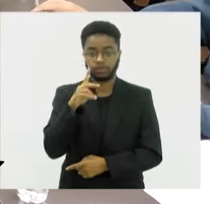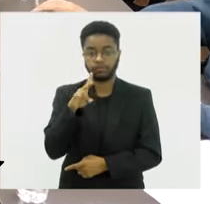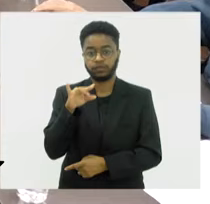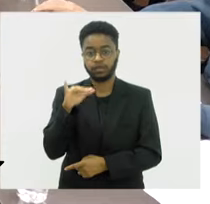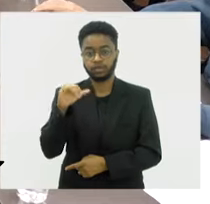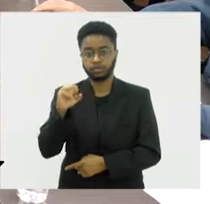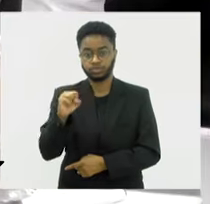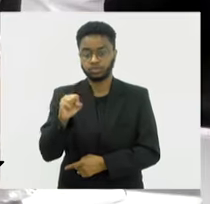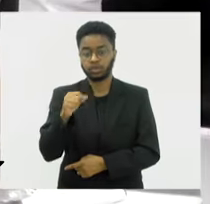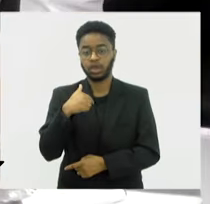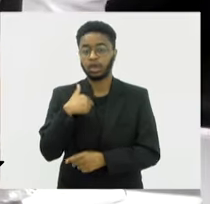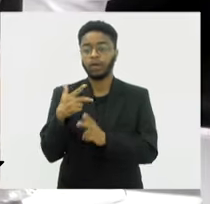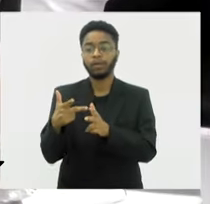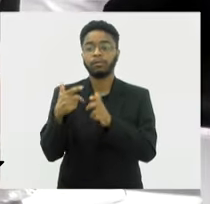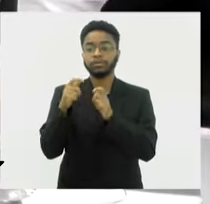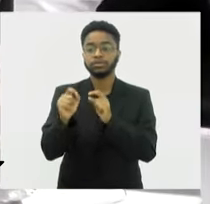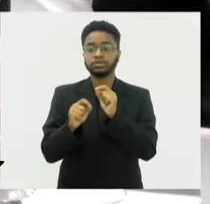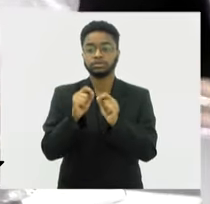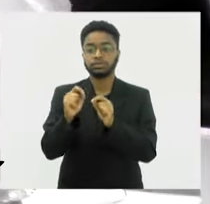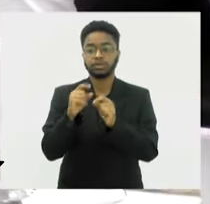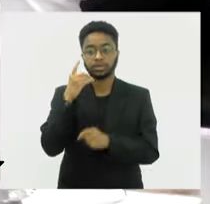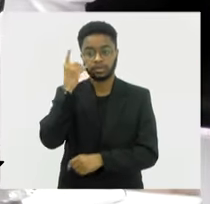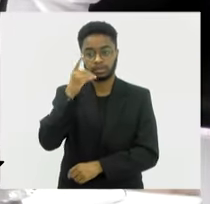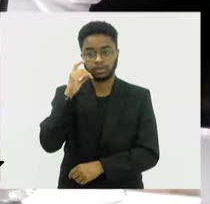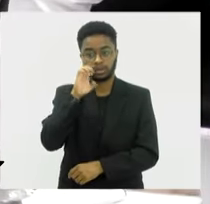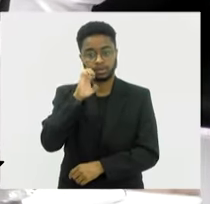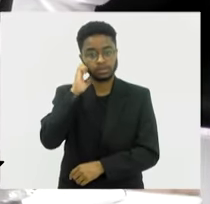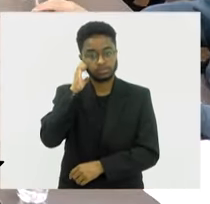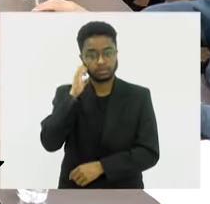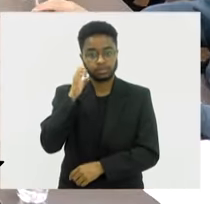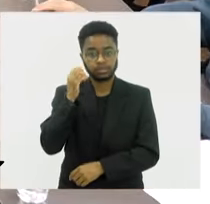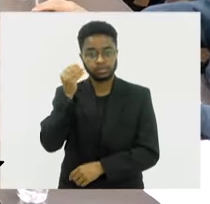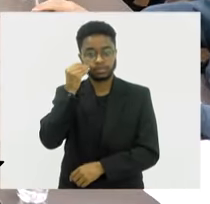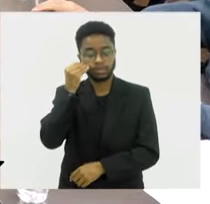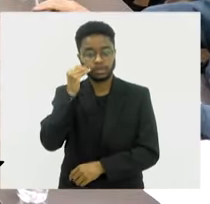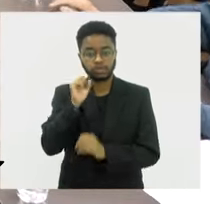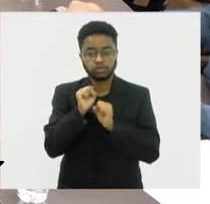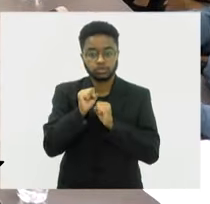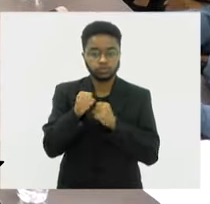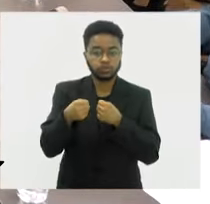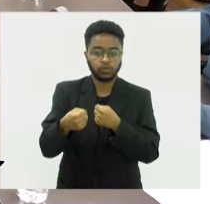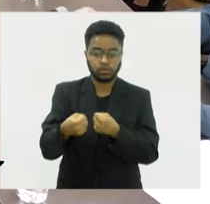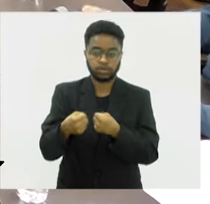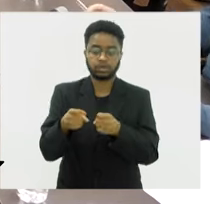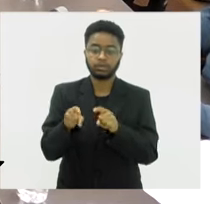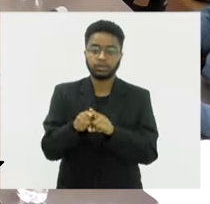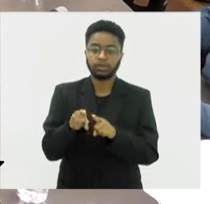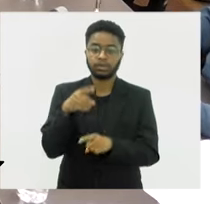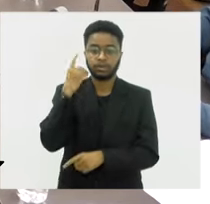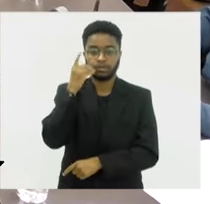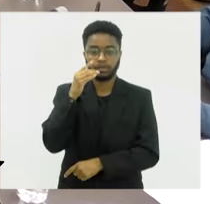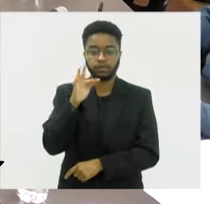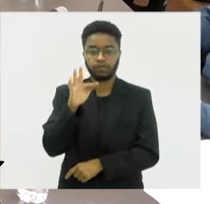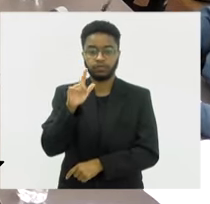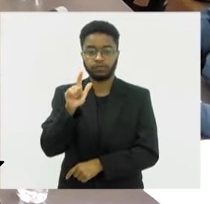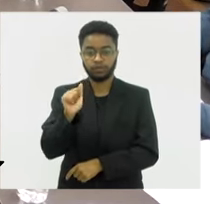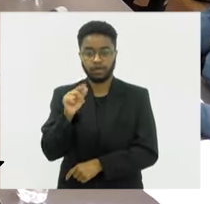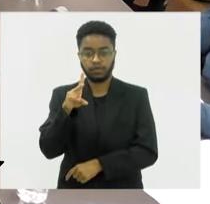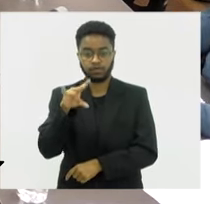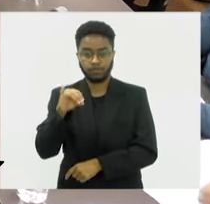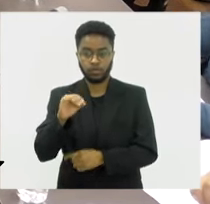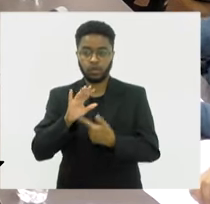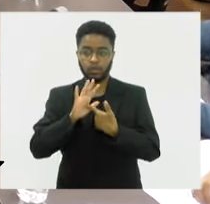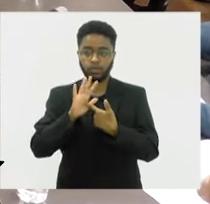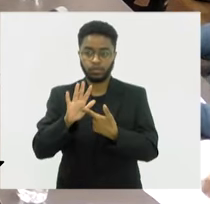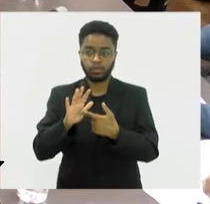estava percebendo, a deputada Élica iria fazer um esforço. O deputado Flávio Serafini apresentou